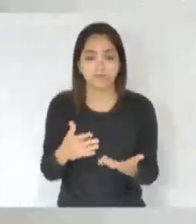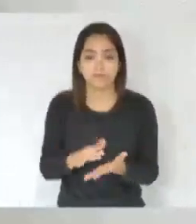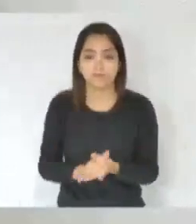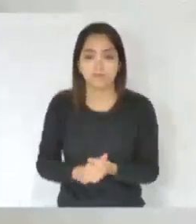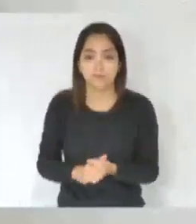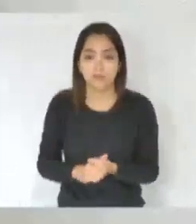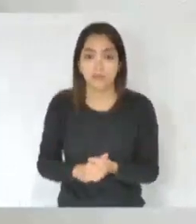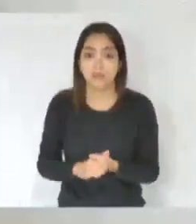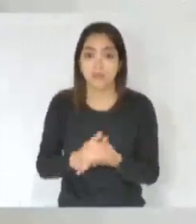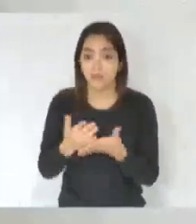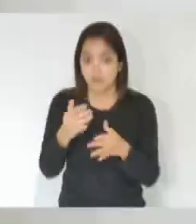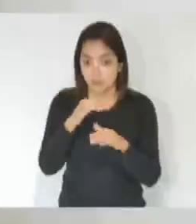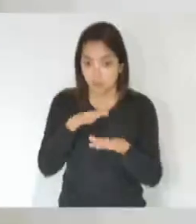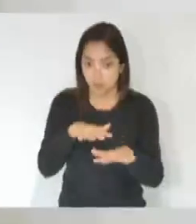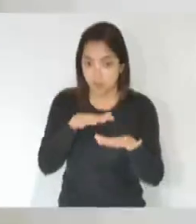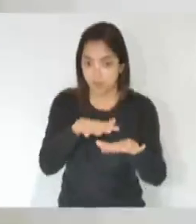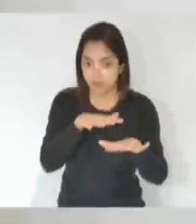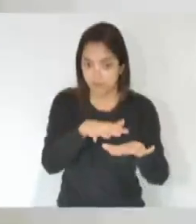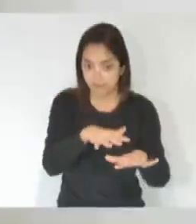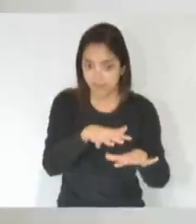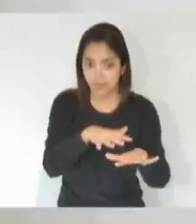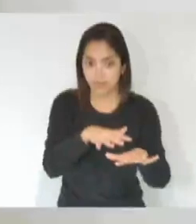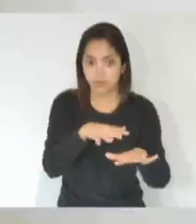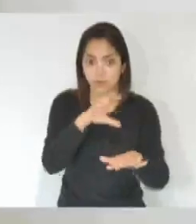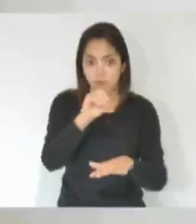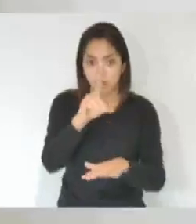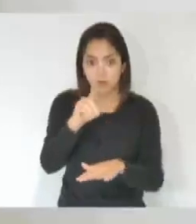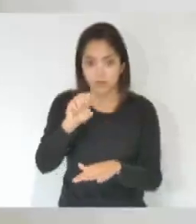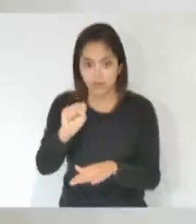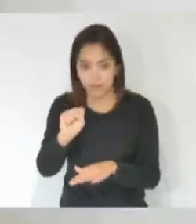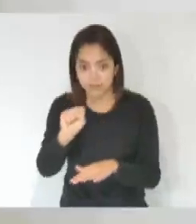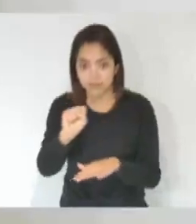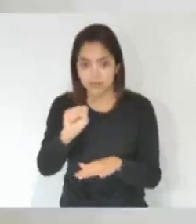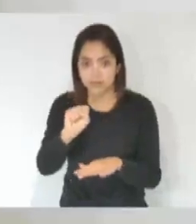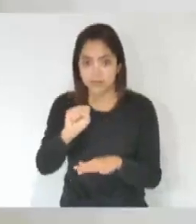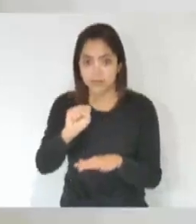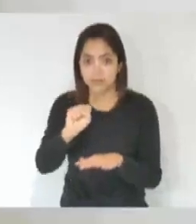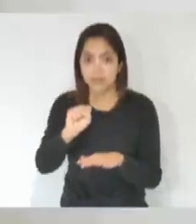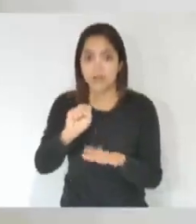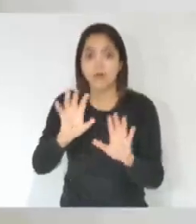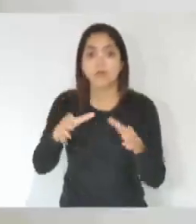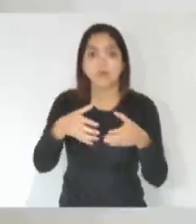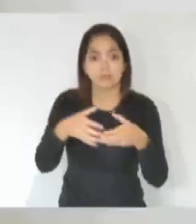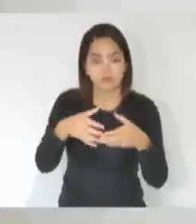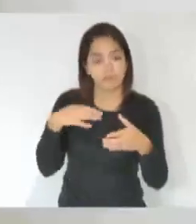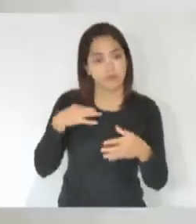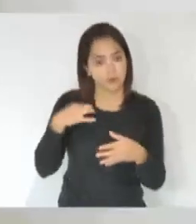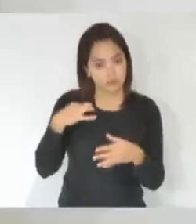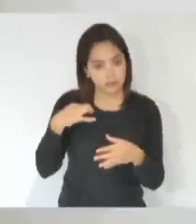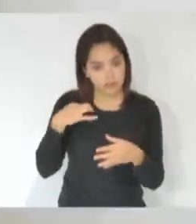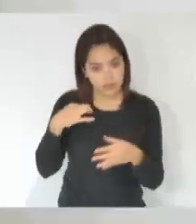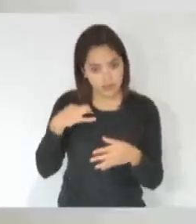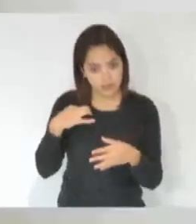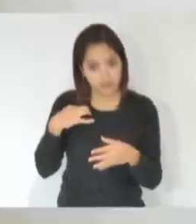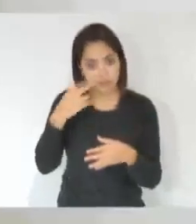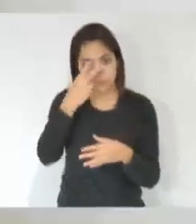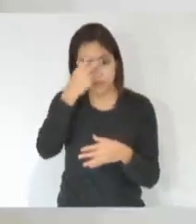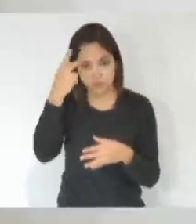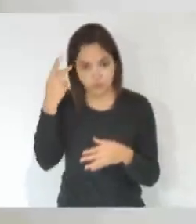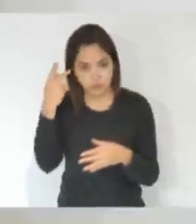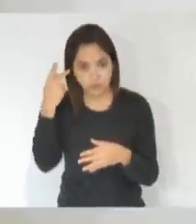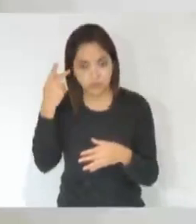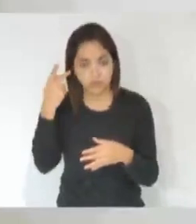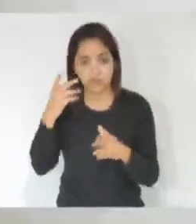o Movimento Nacional ODS, ele é um movimento formado por eminentemente voluntários, ele é um movimento